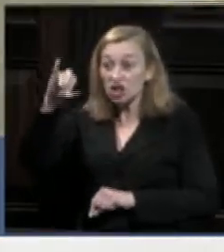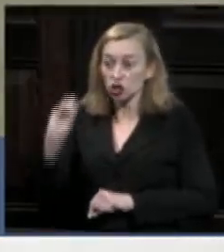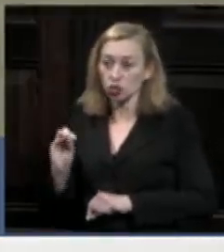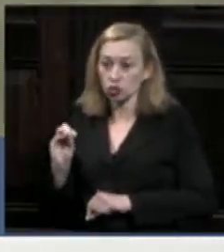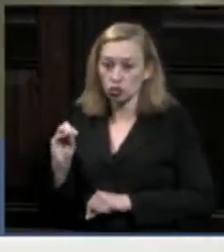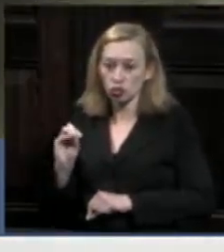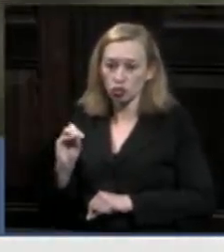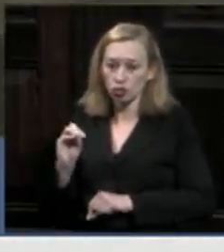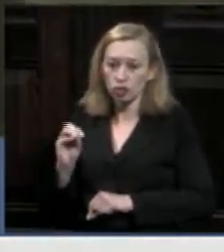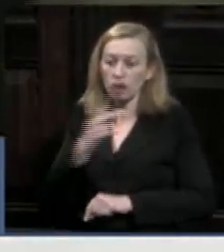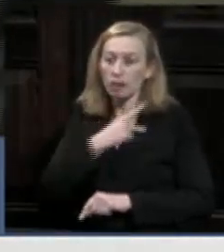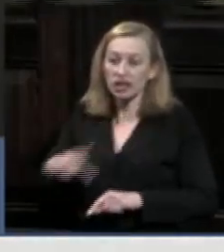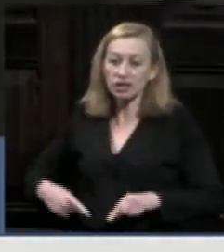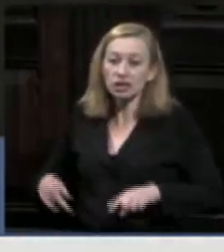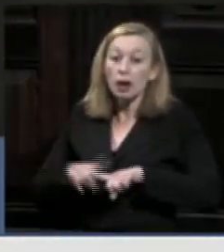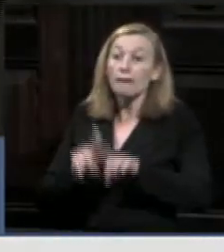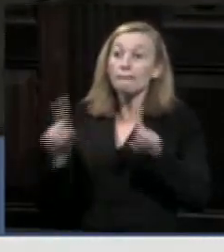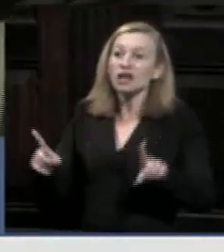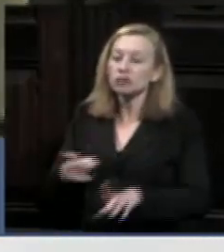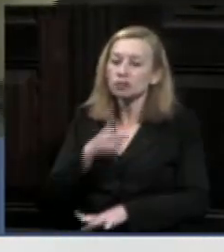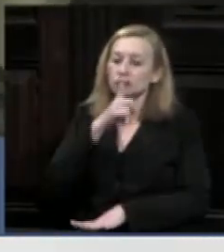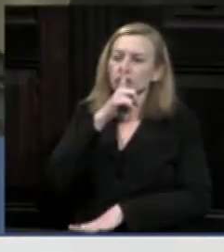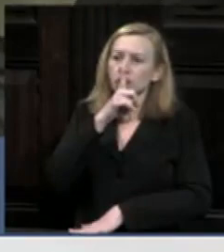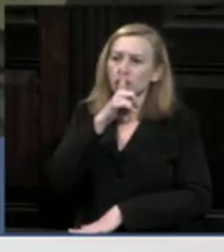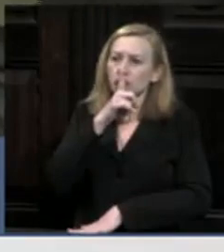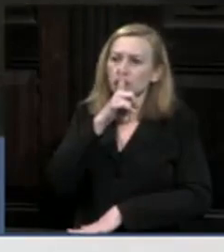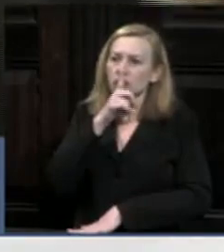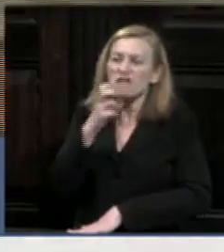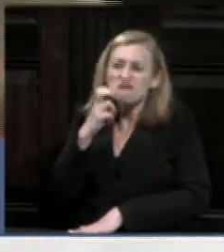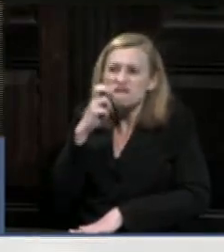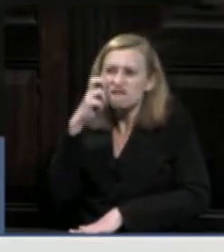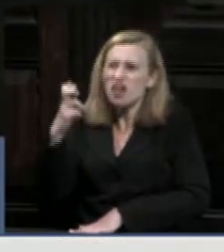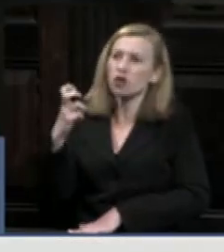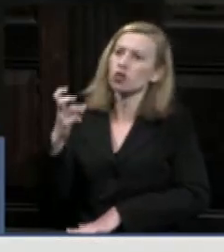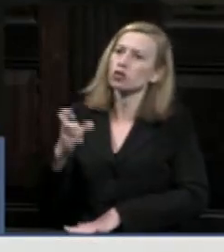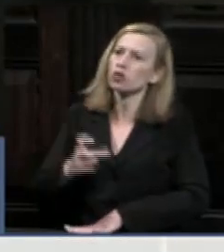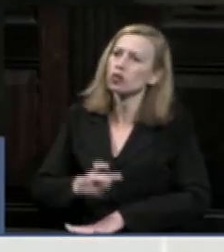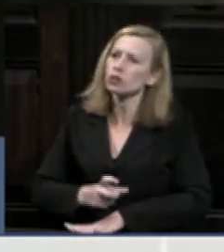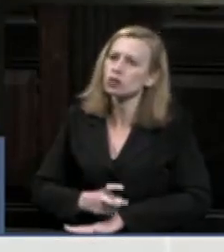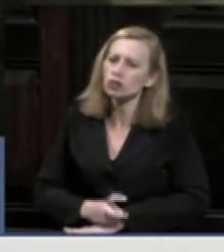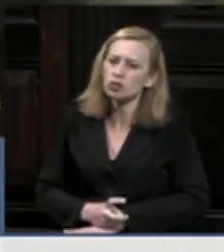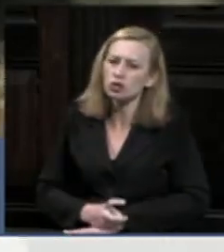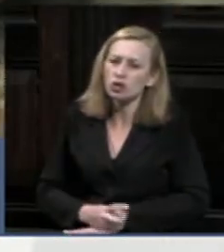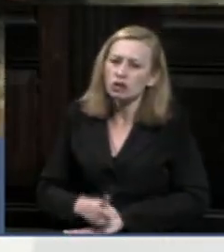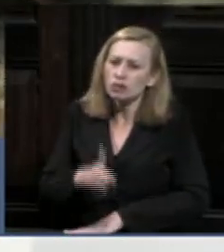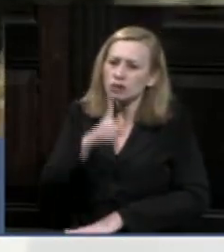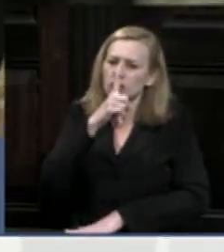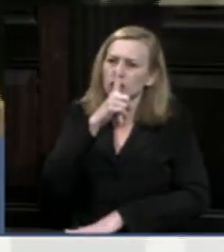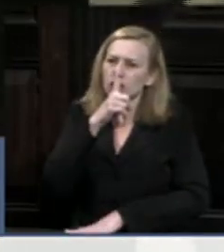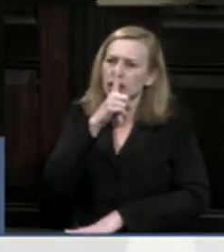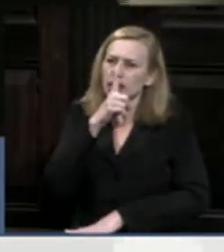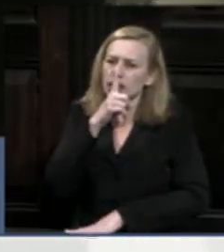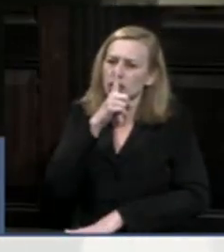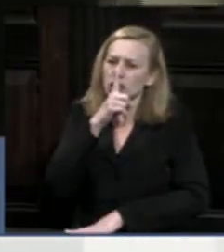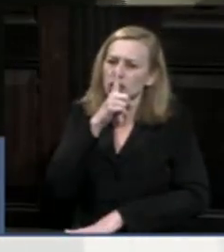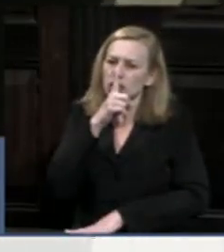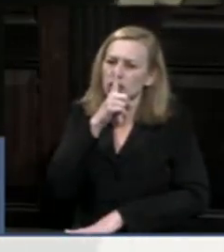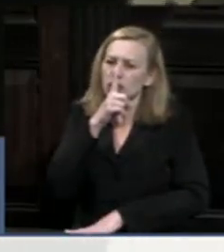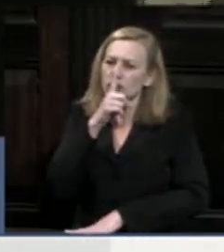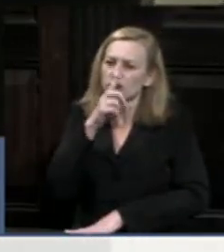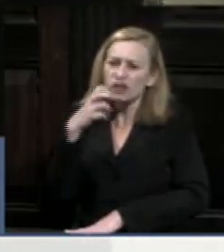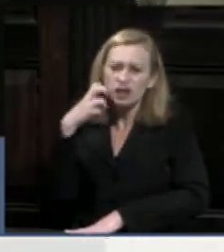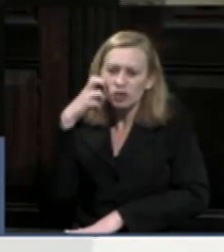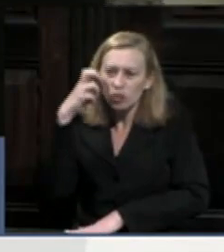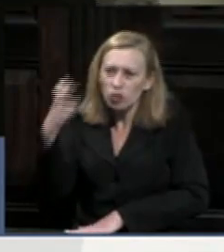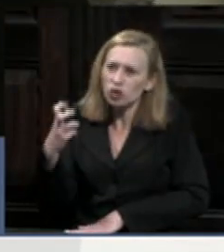mas esse silêncio é perigoso é o silêncio covarde é